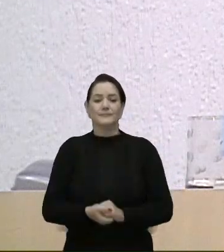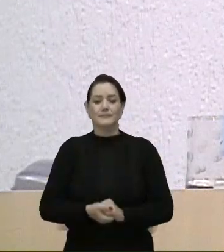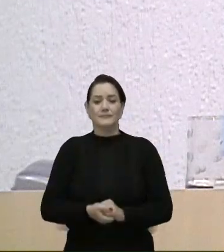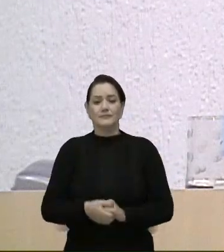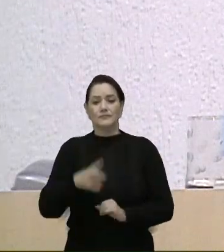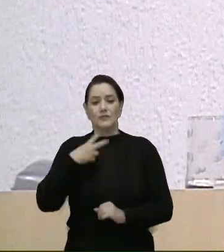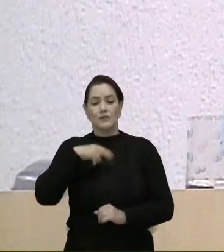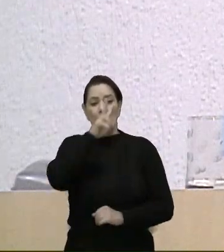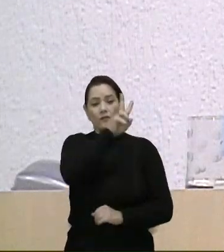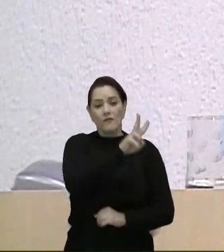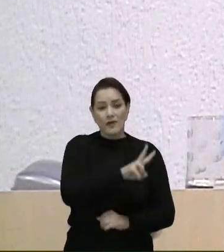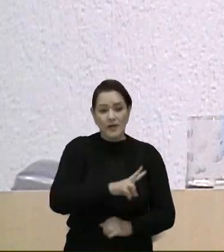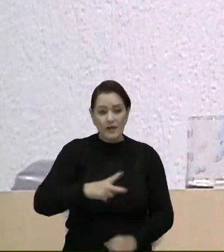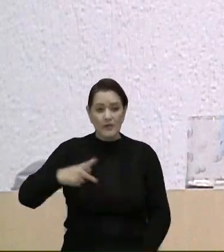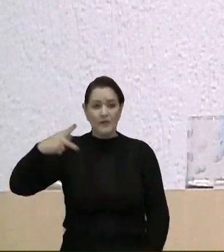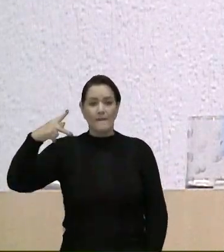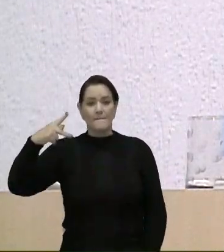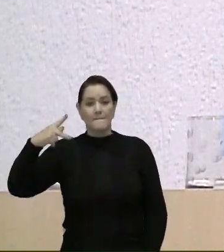Vale do Paraíba, chegamos a ter aqui